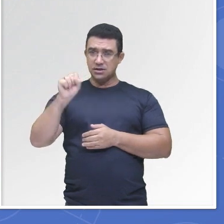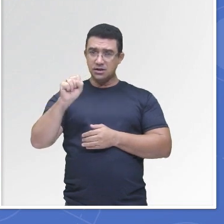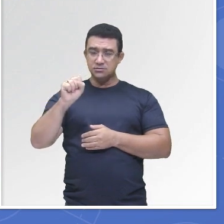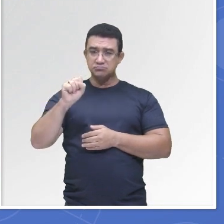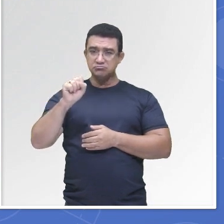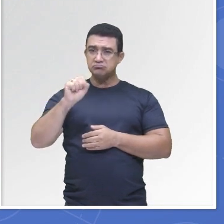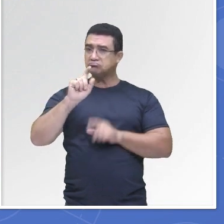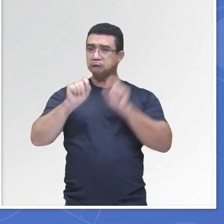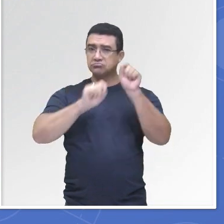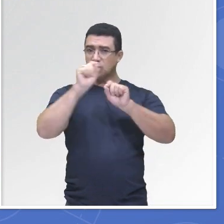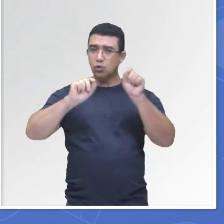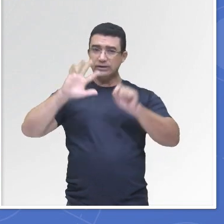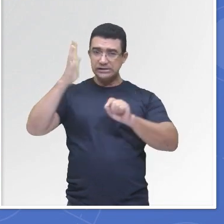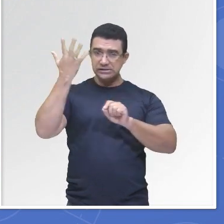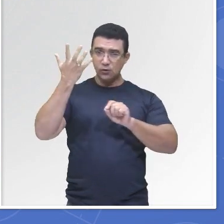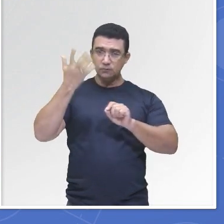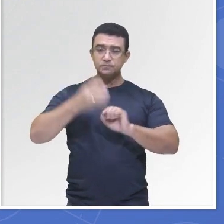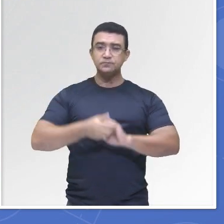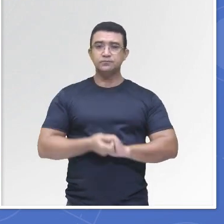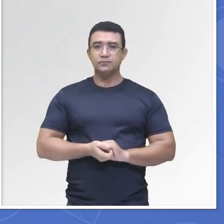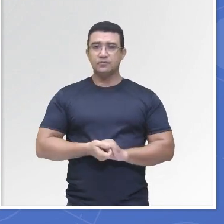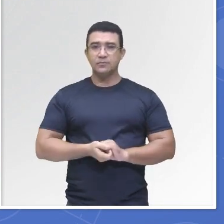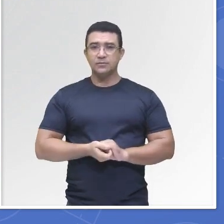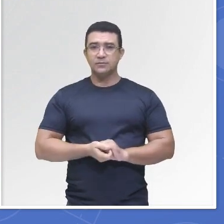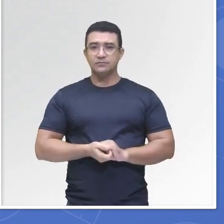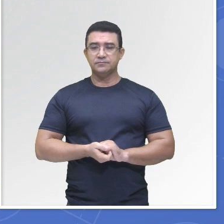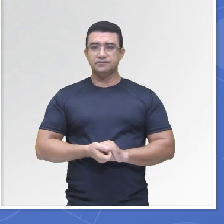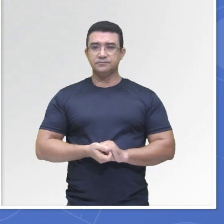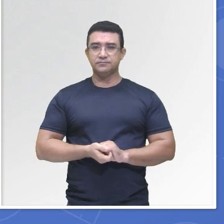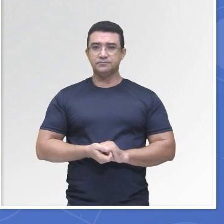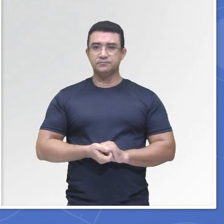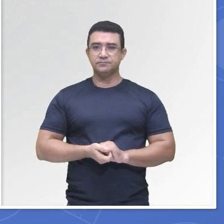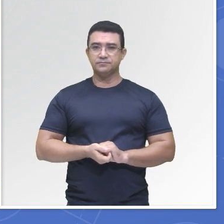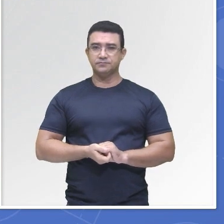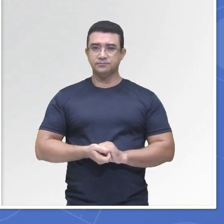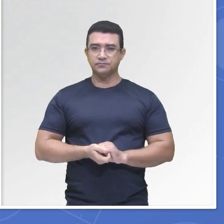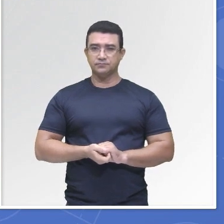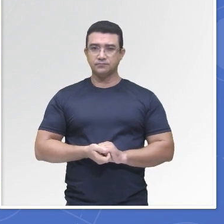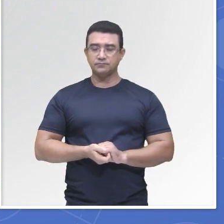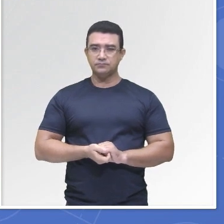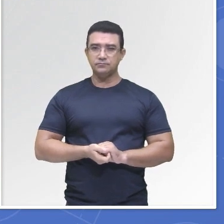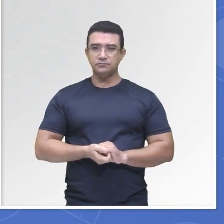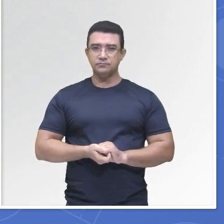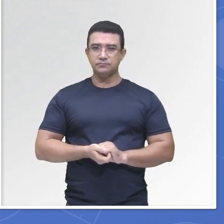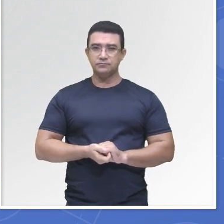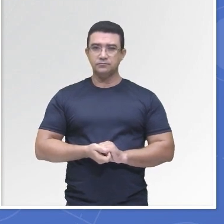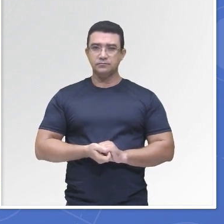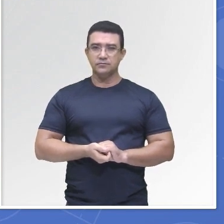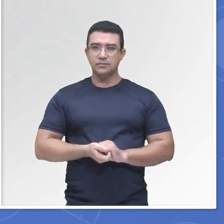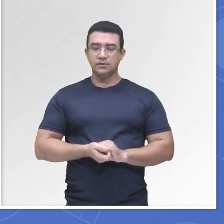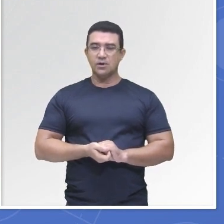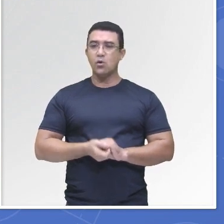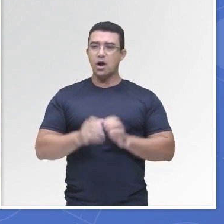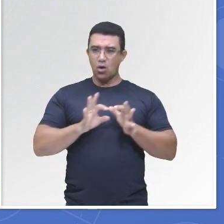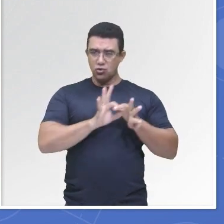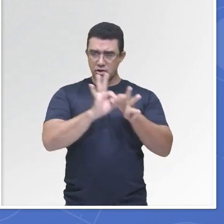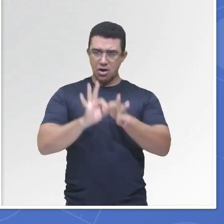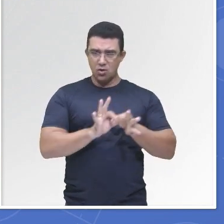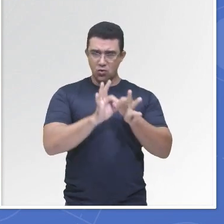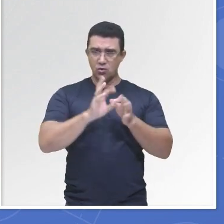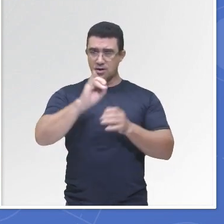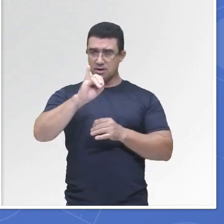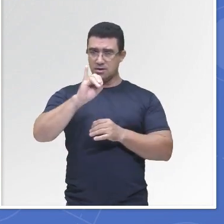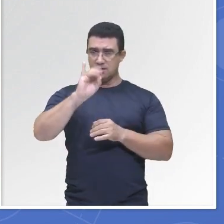do tamanho do nosso território se esse tratado tivesse sido levado à risca. A União Ibérica